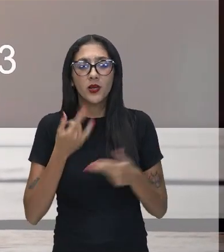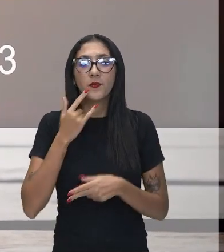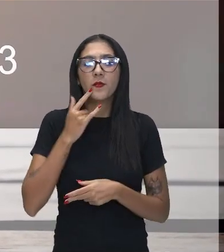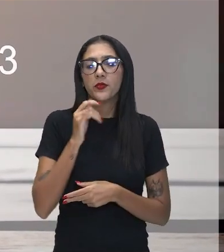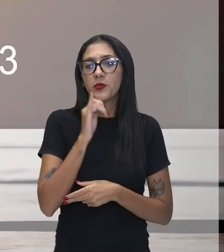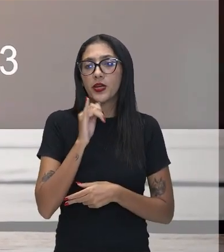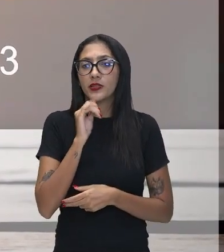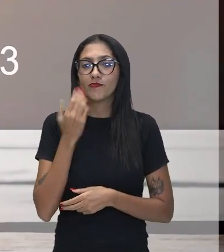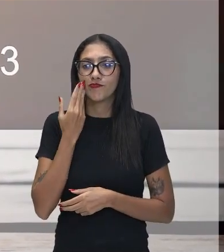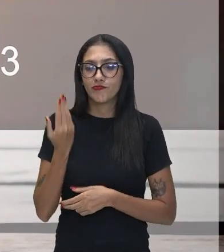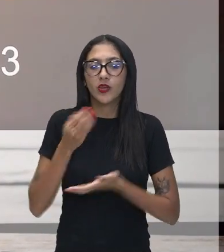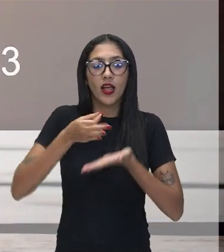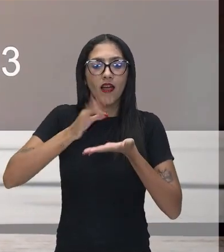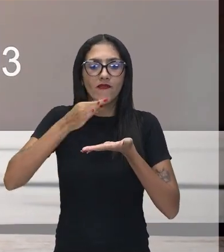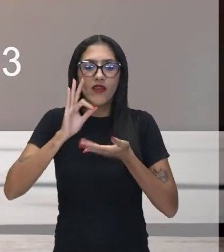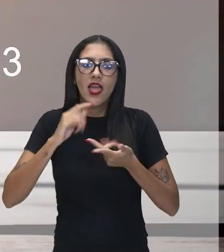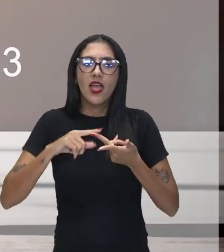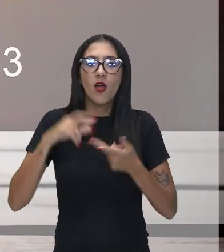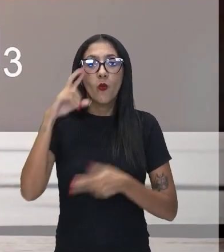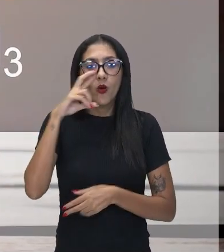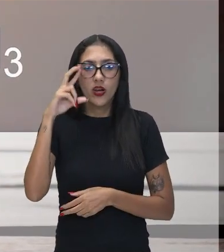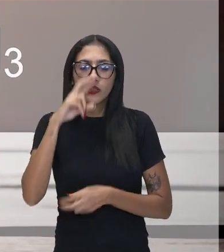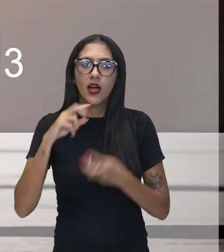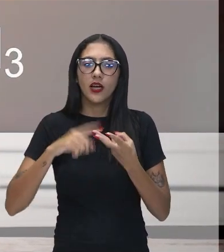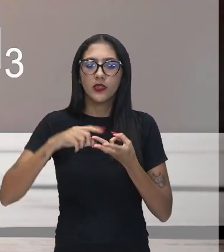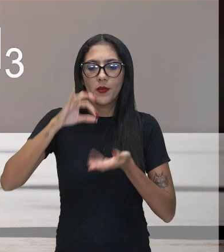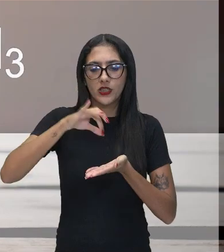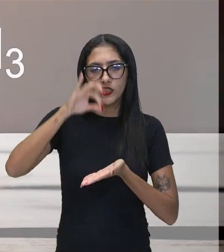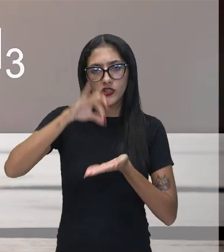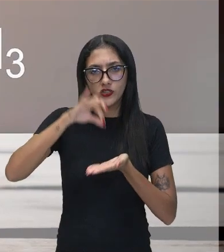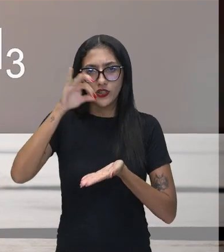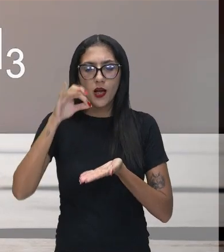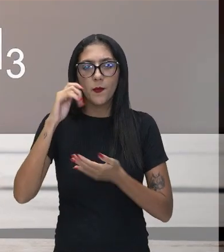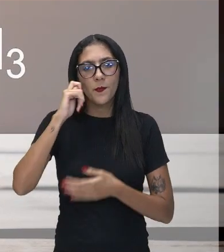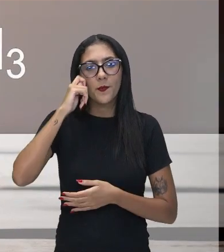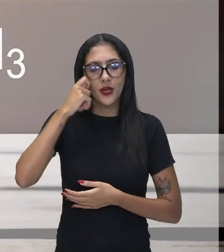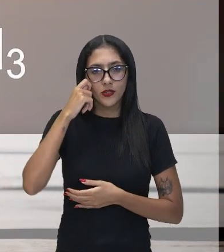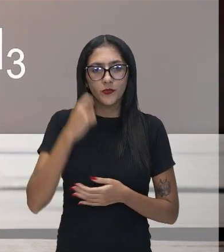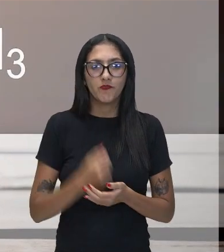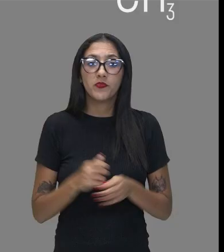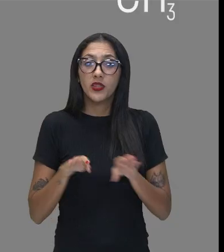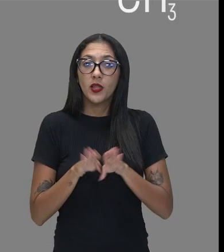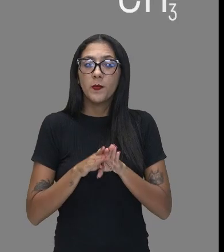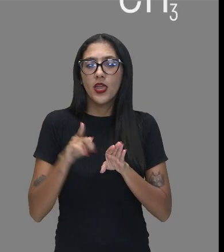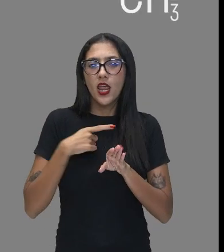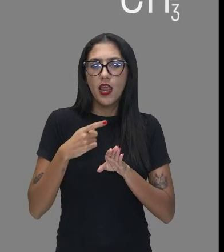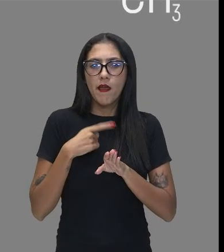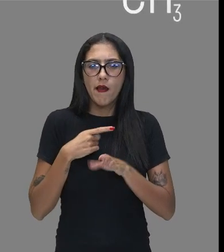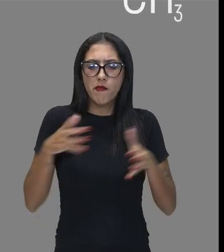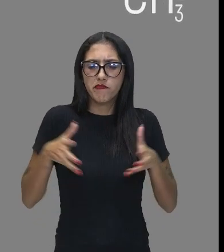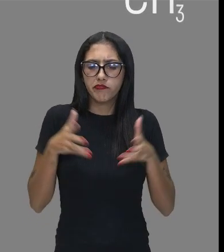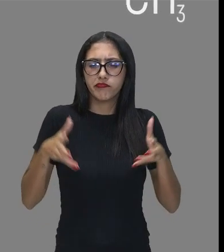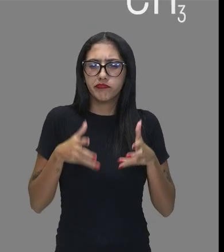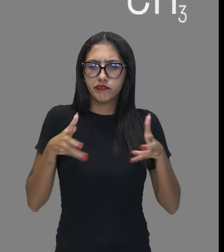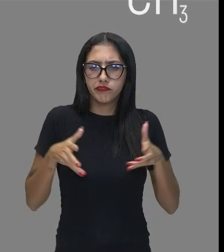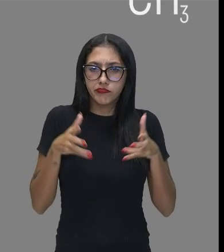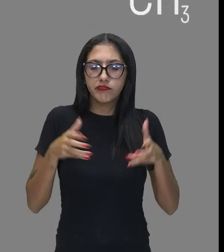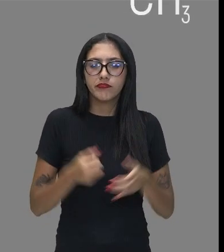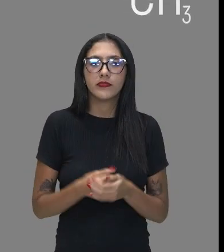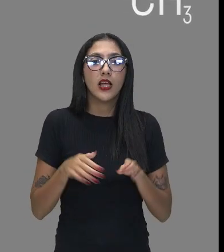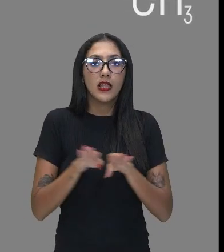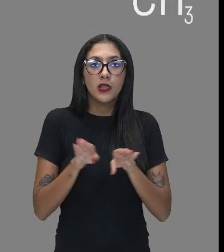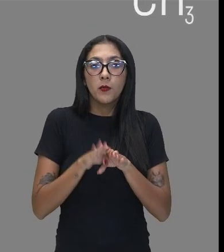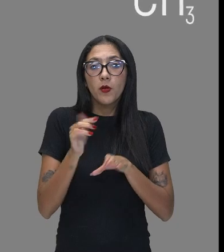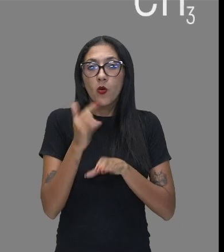café, pó de guaraná e chá preto. É estimulante do sistema nervoso central. Extraída da papoula,